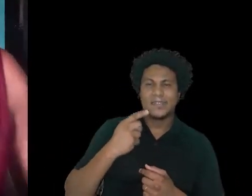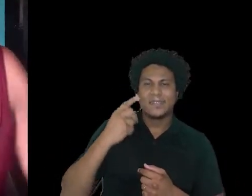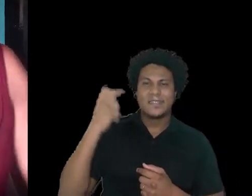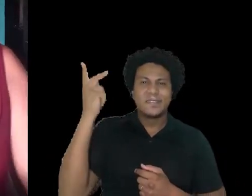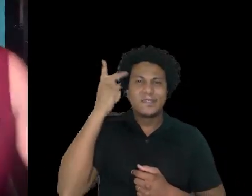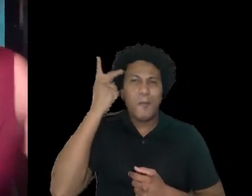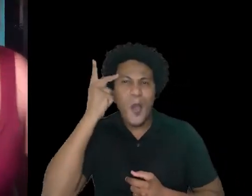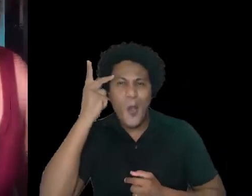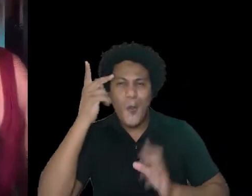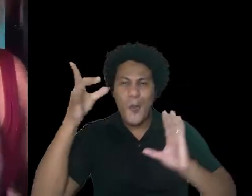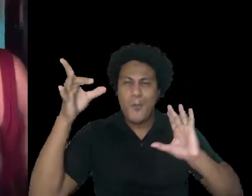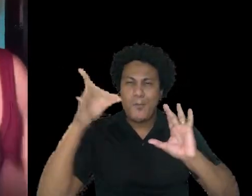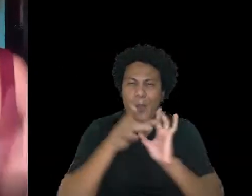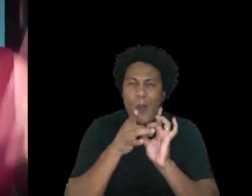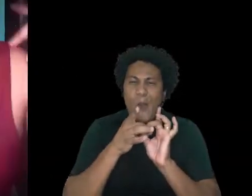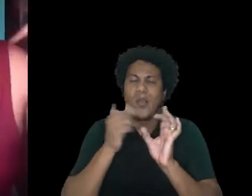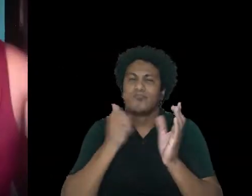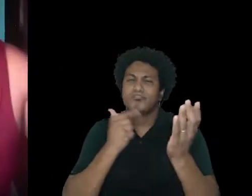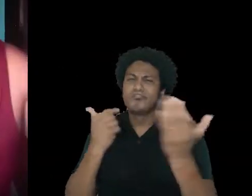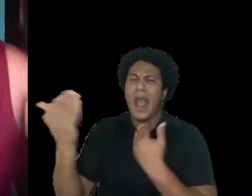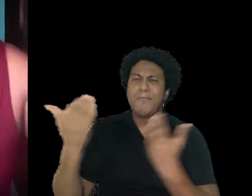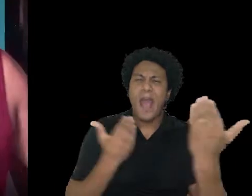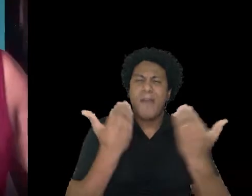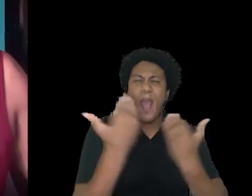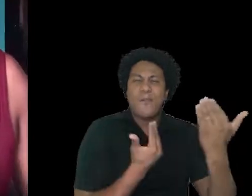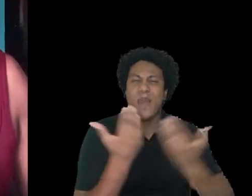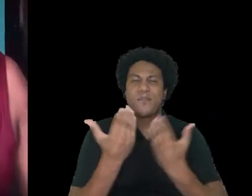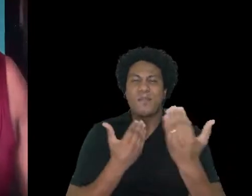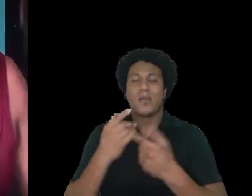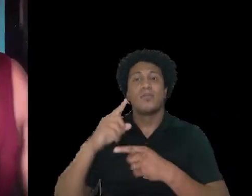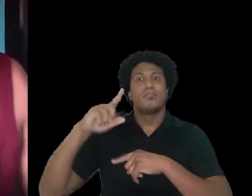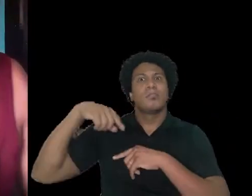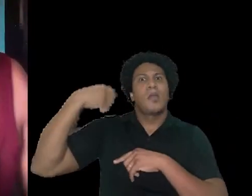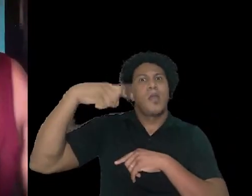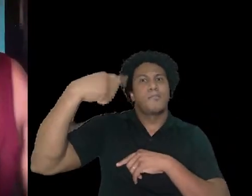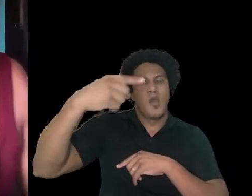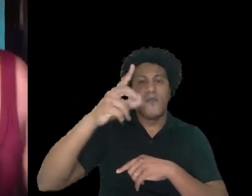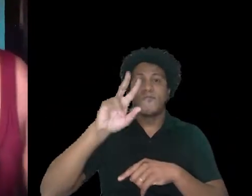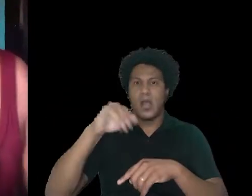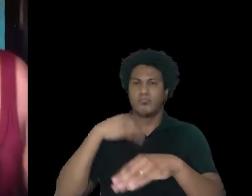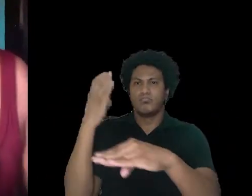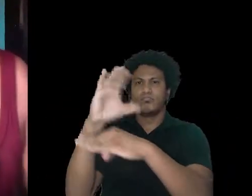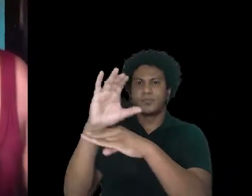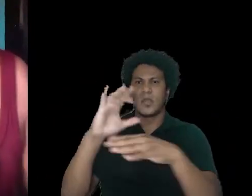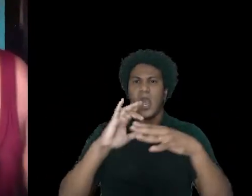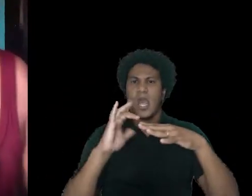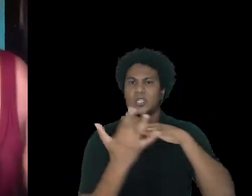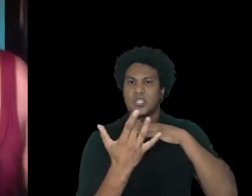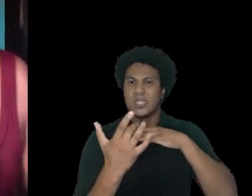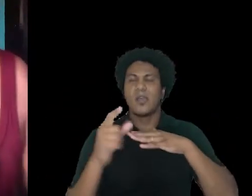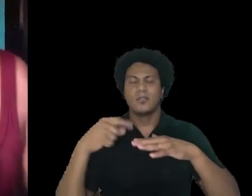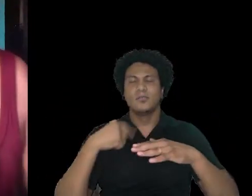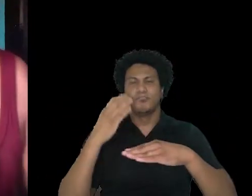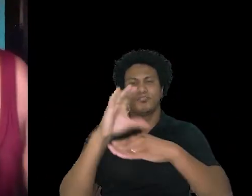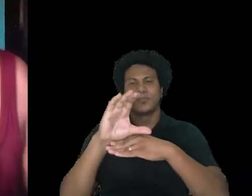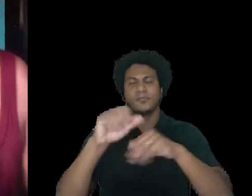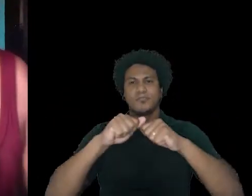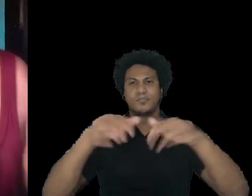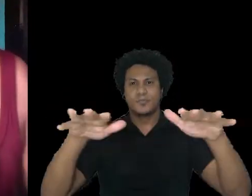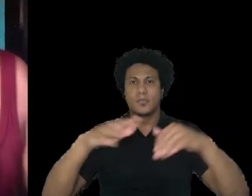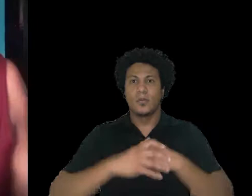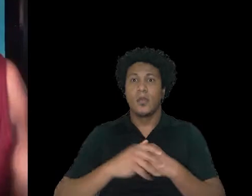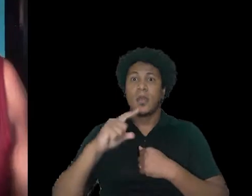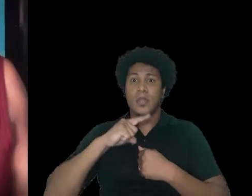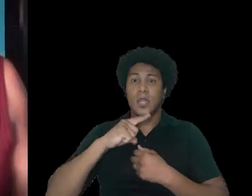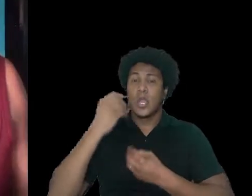Ceará com São Paulo, com o mundo todo, né? E posteriormente, como a gente falou, essa mesa ela vai ser publicada nas nossas redes